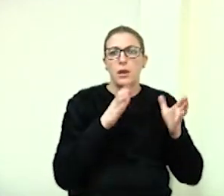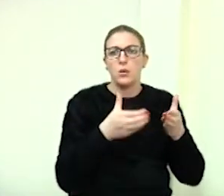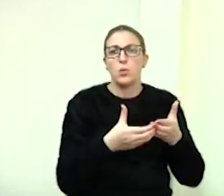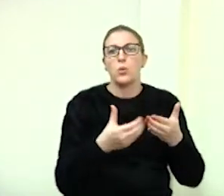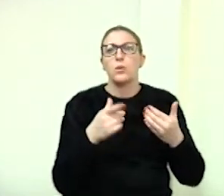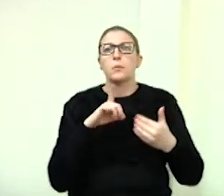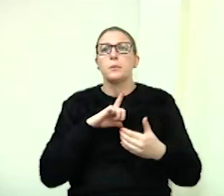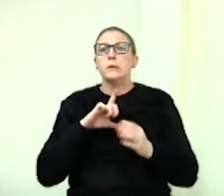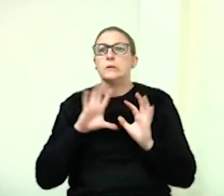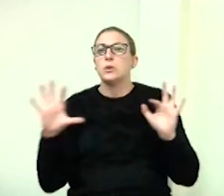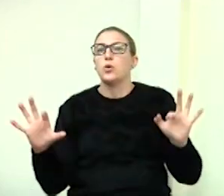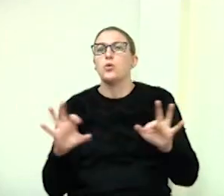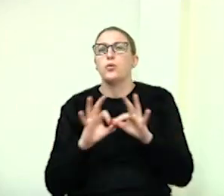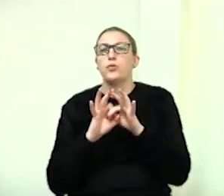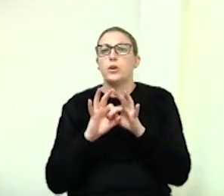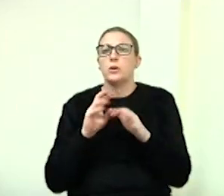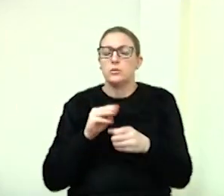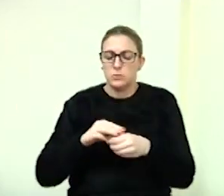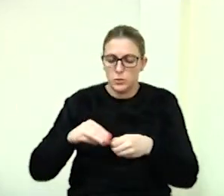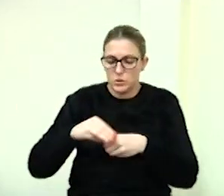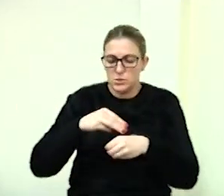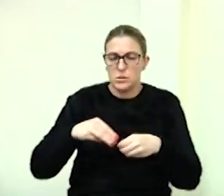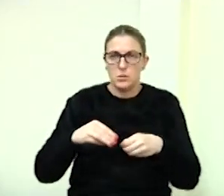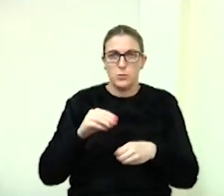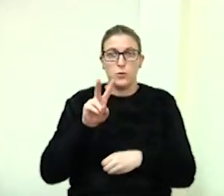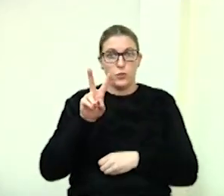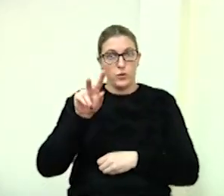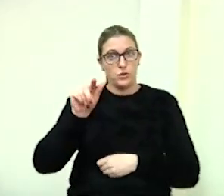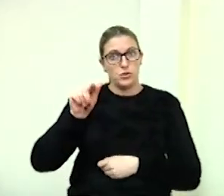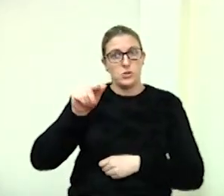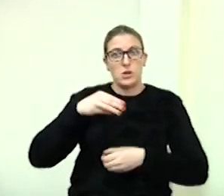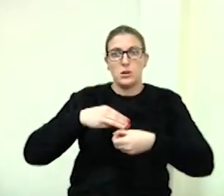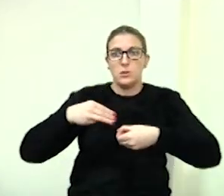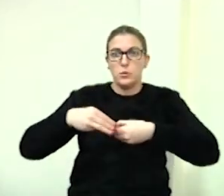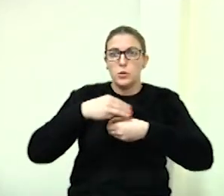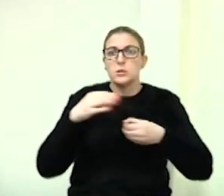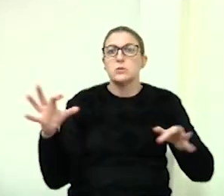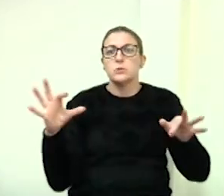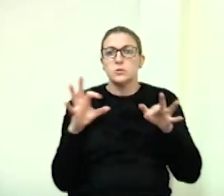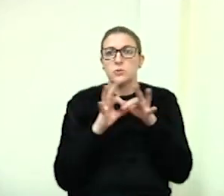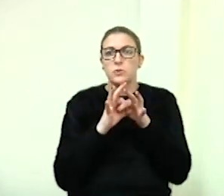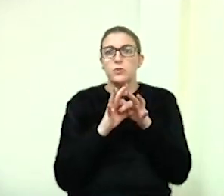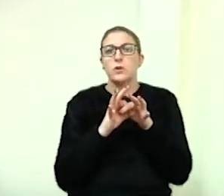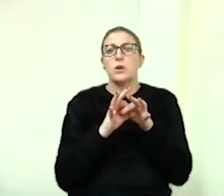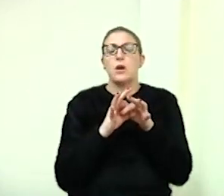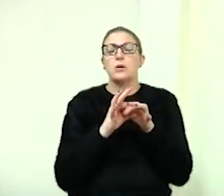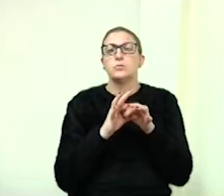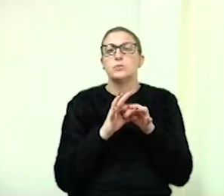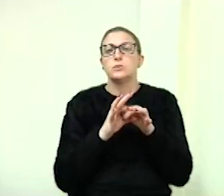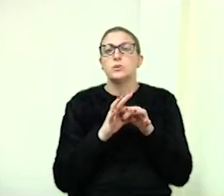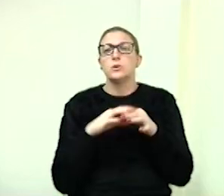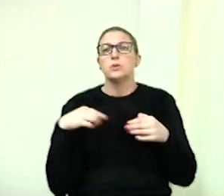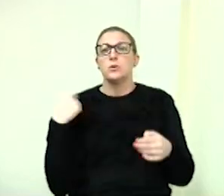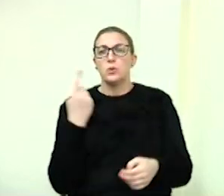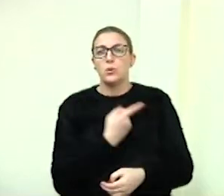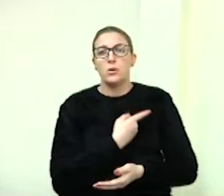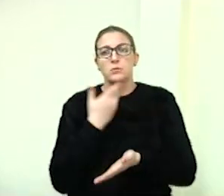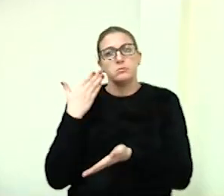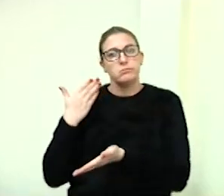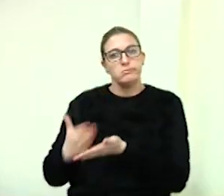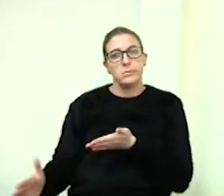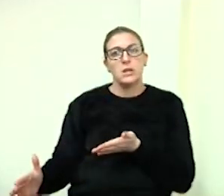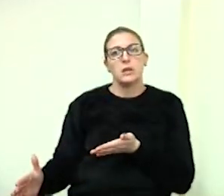municípios, então, já disse antes aqui, são 27 municípios conveniados com o serviço, e nós estamos perdendo a